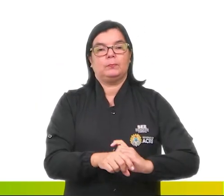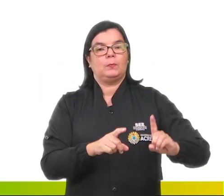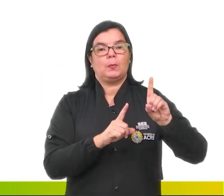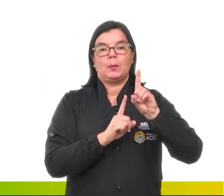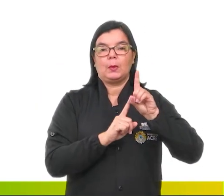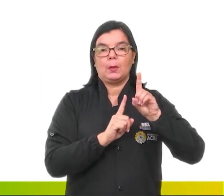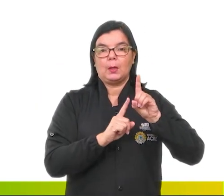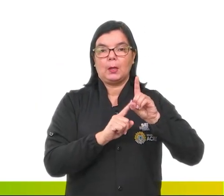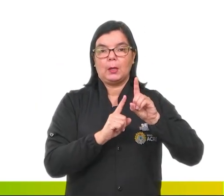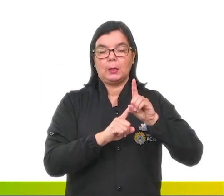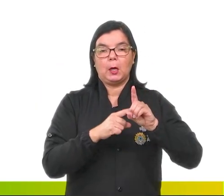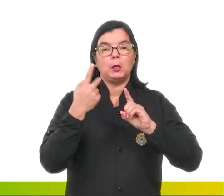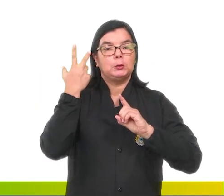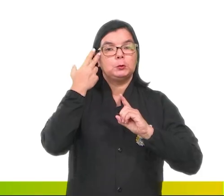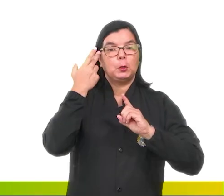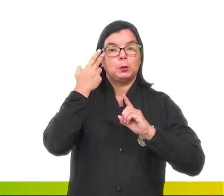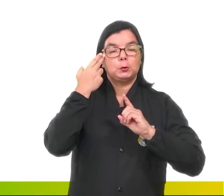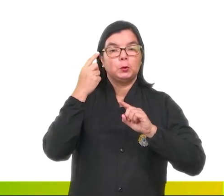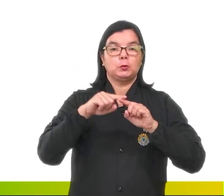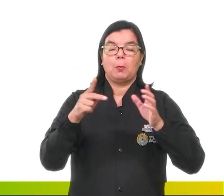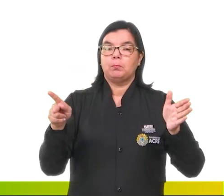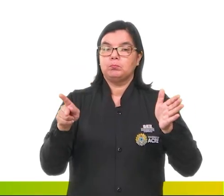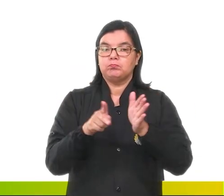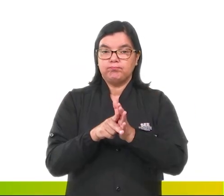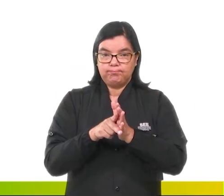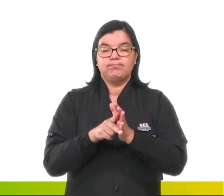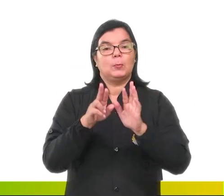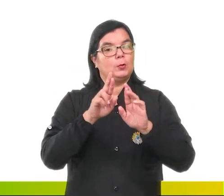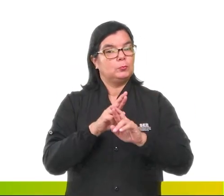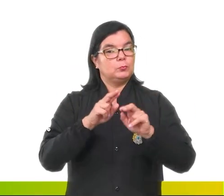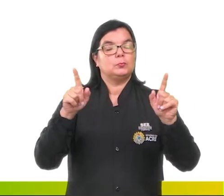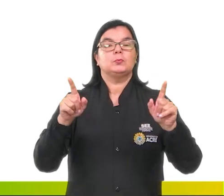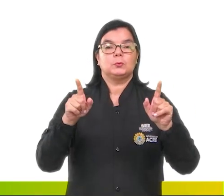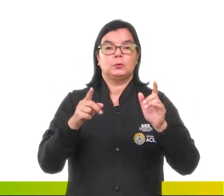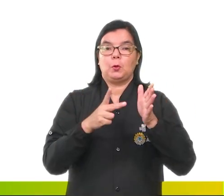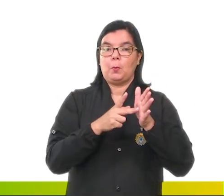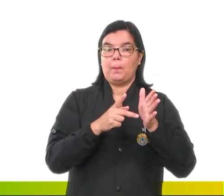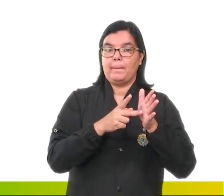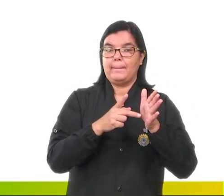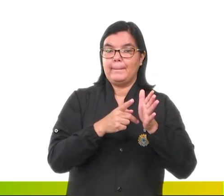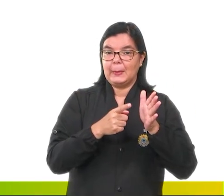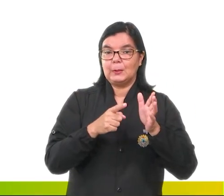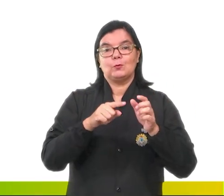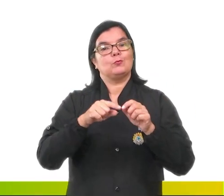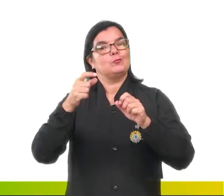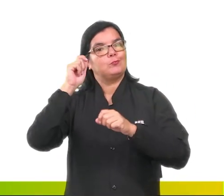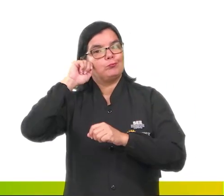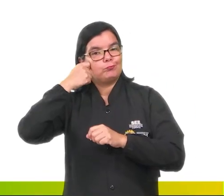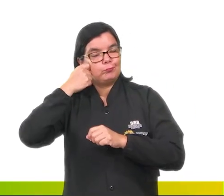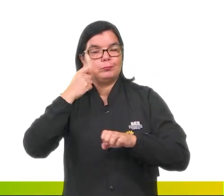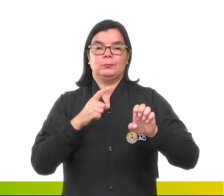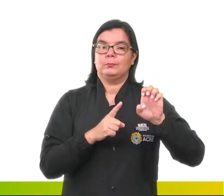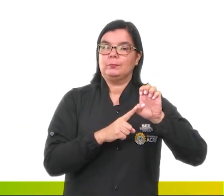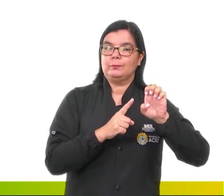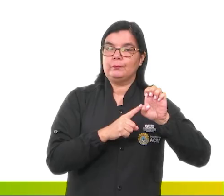D, naturalização biológica das diferenças entre brancos e negros. E letra